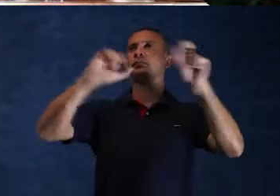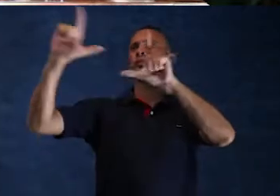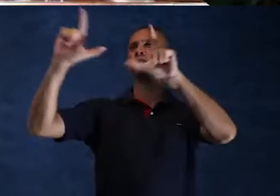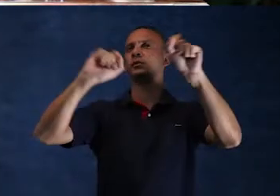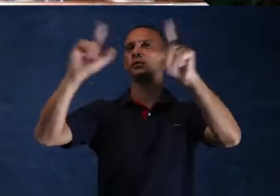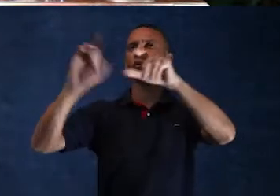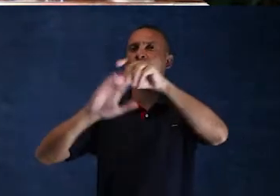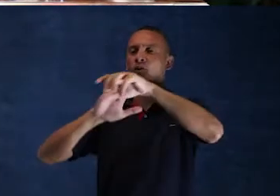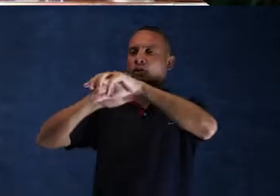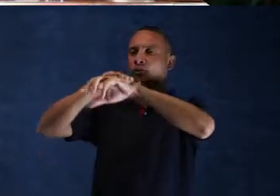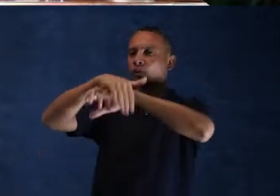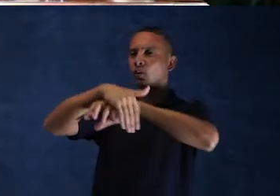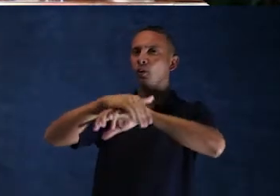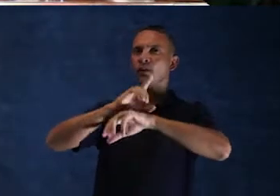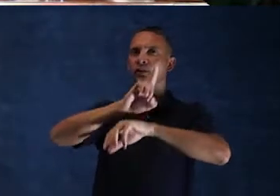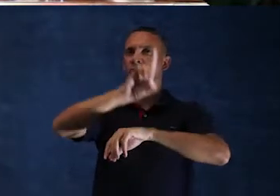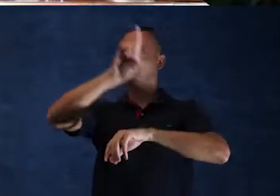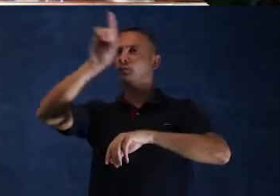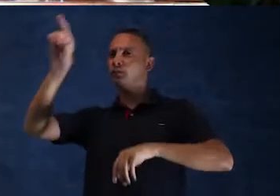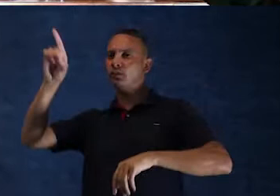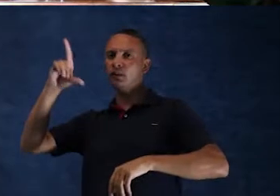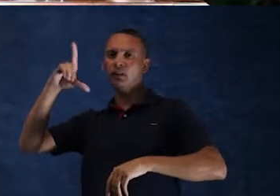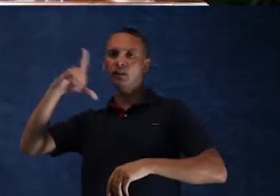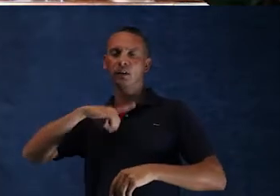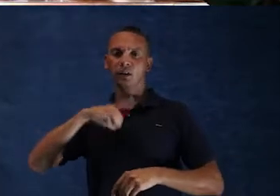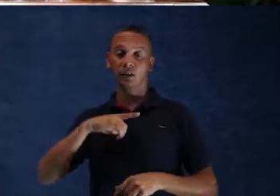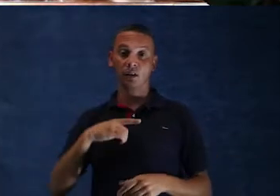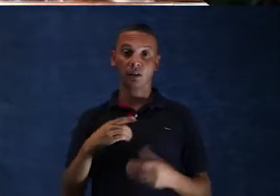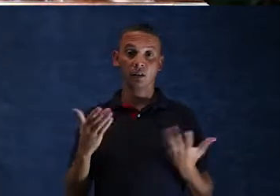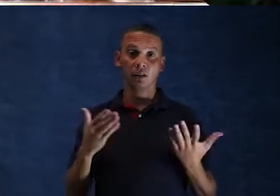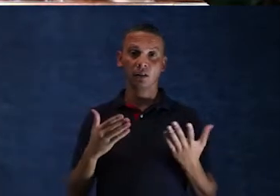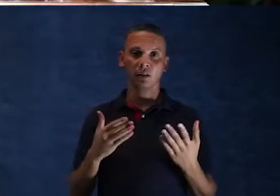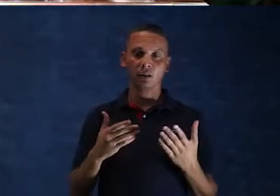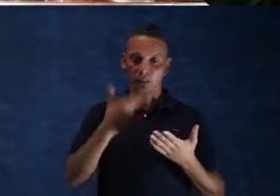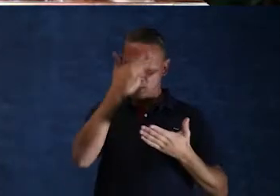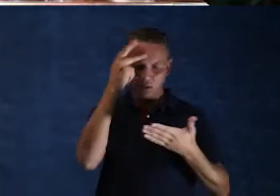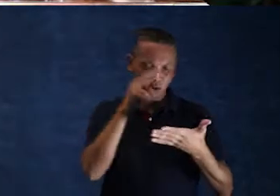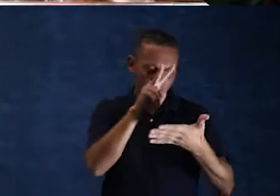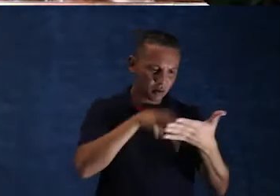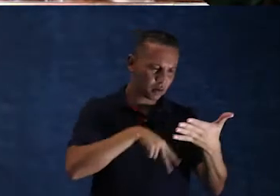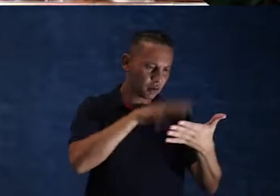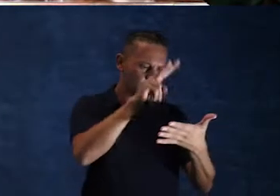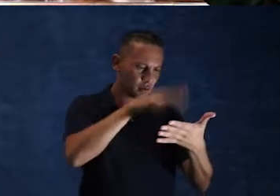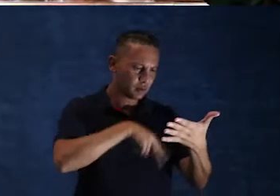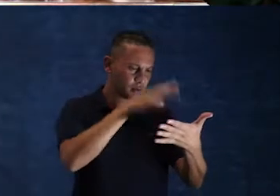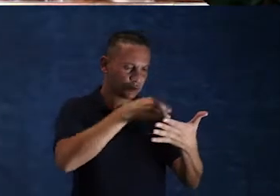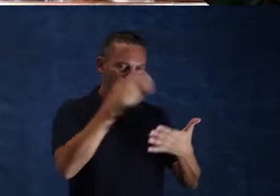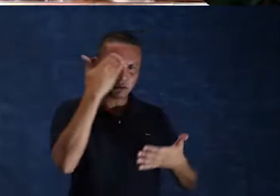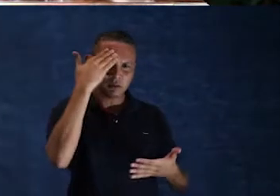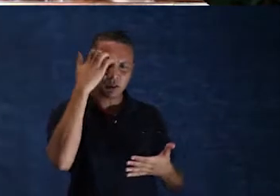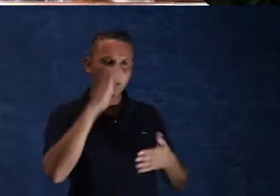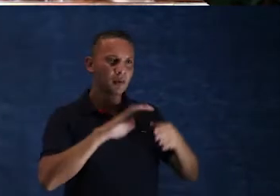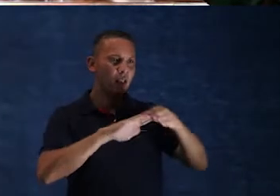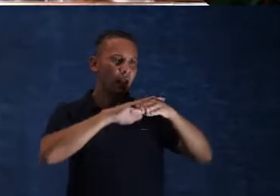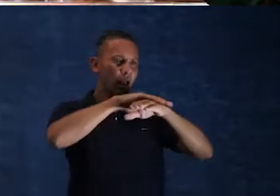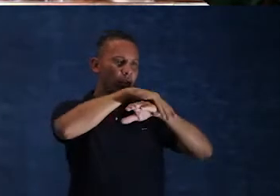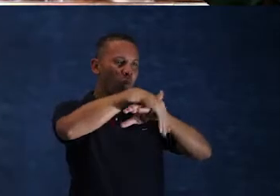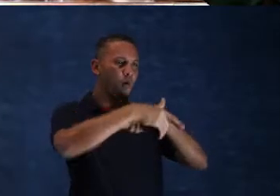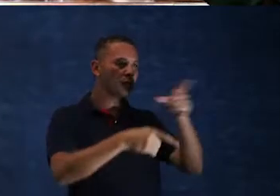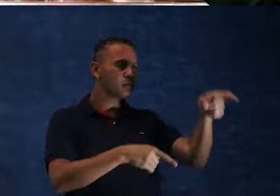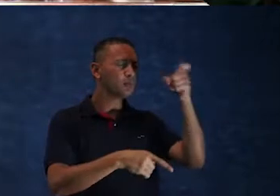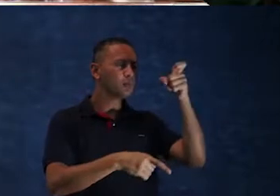dias e noites que se interpenetram. Desse modo, pouco a pouco, o leitor saberá que ele, na noite do